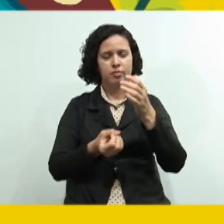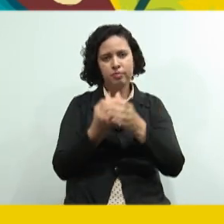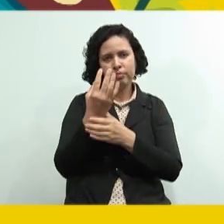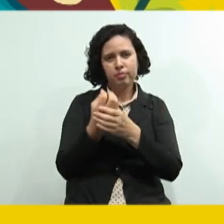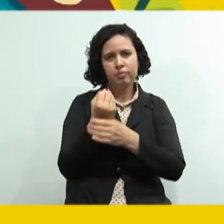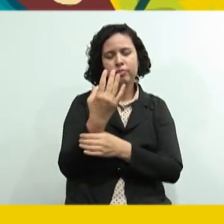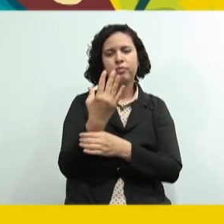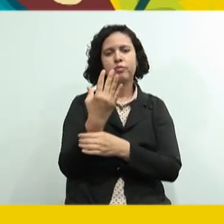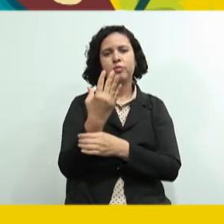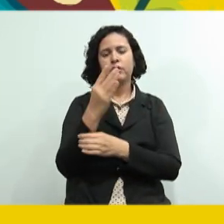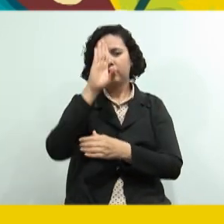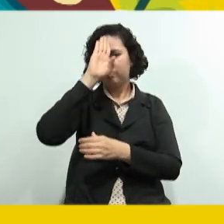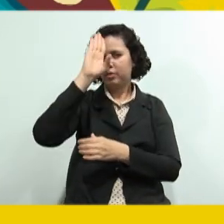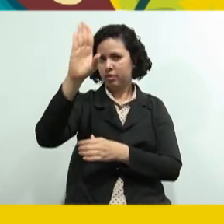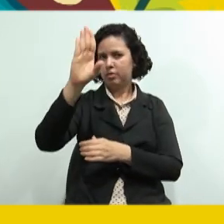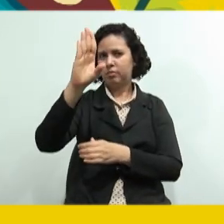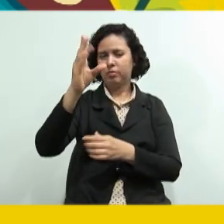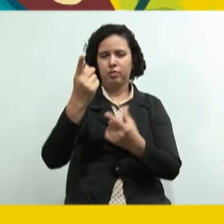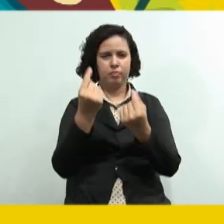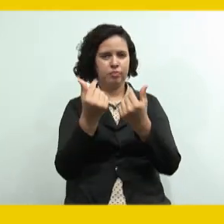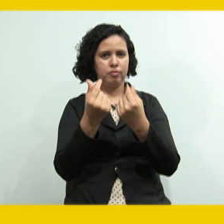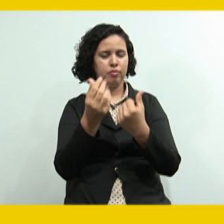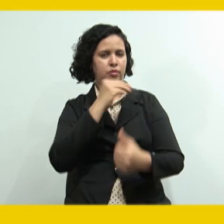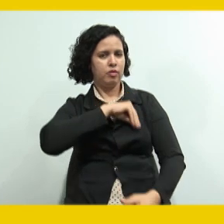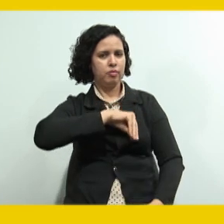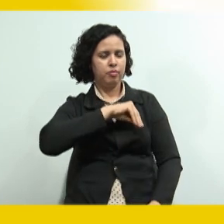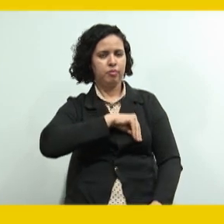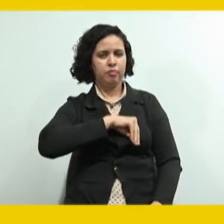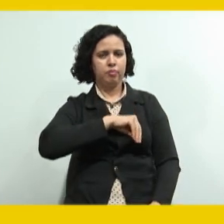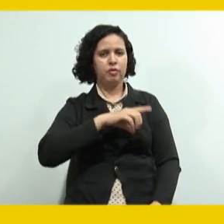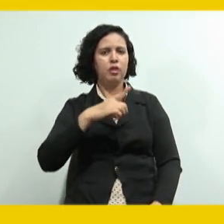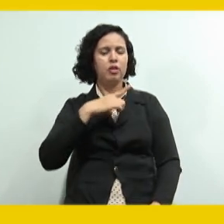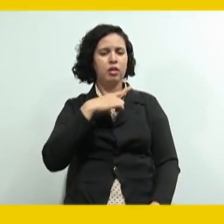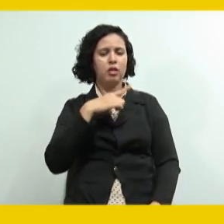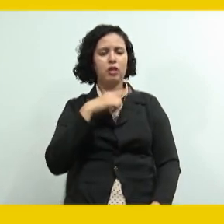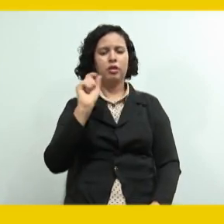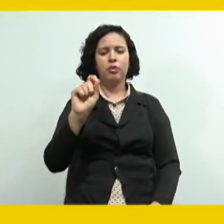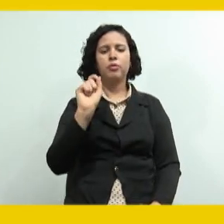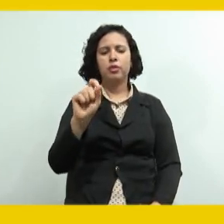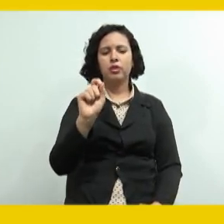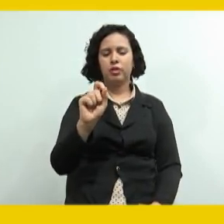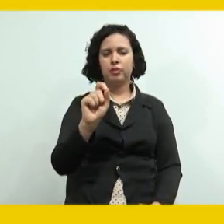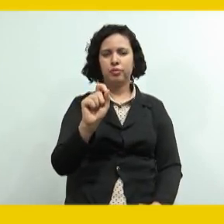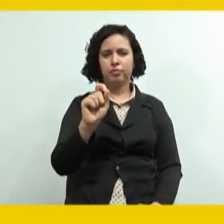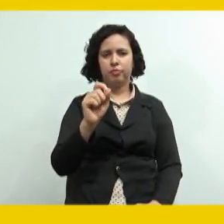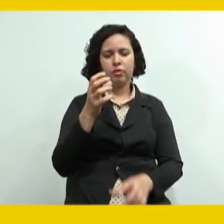principal fonte geradora de renda. Segundo dados do Censo Agropecuário de 2006,